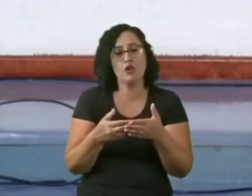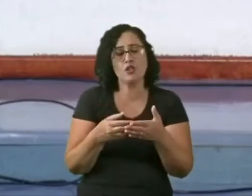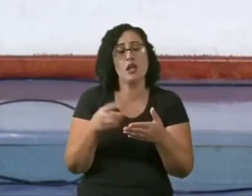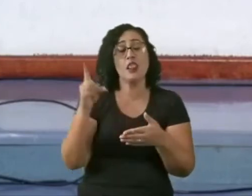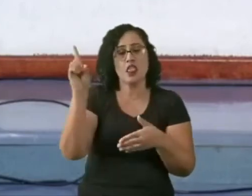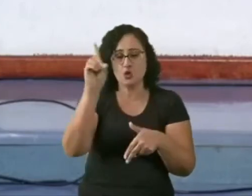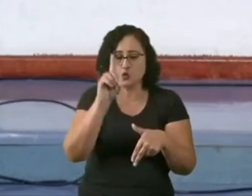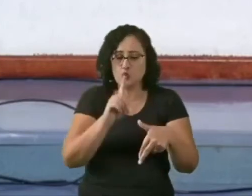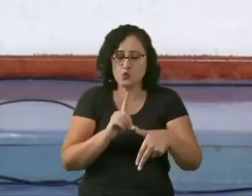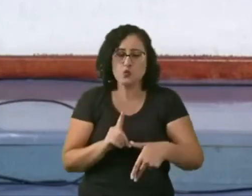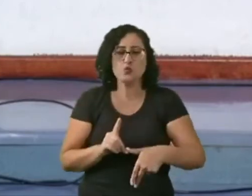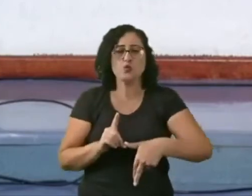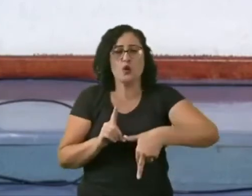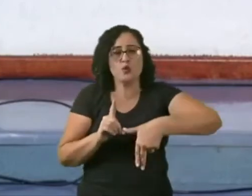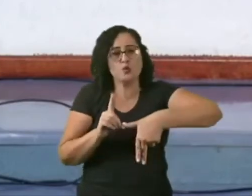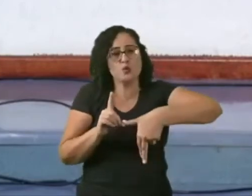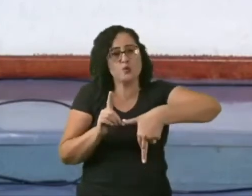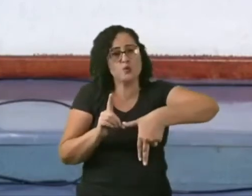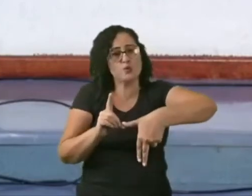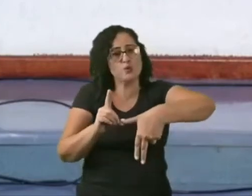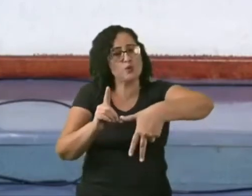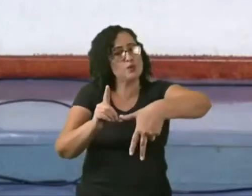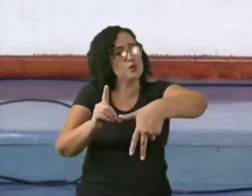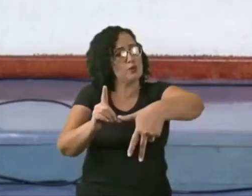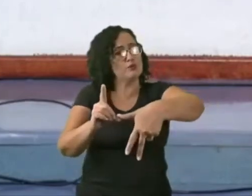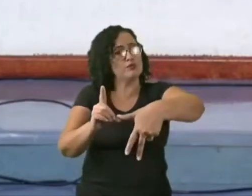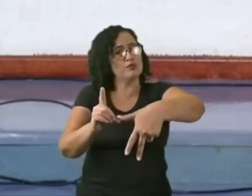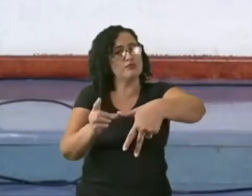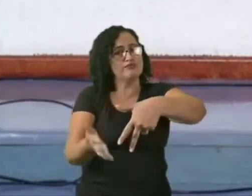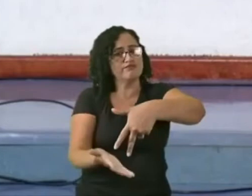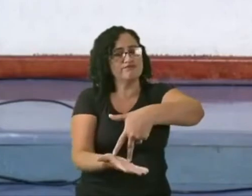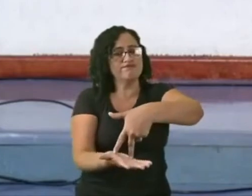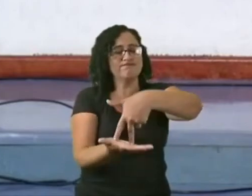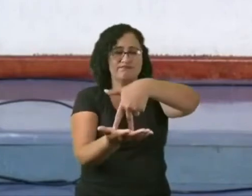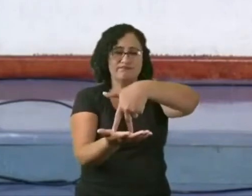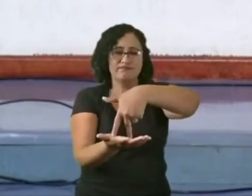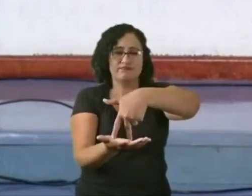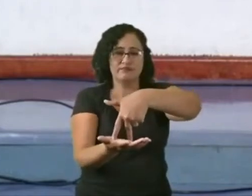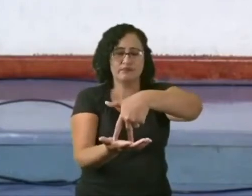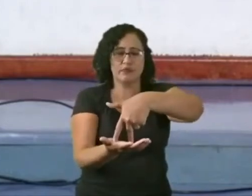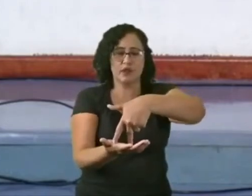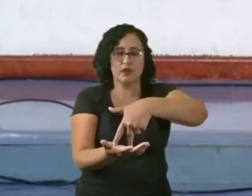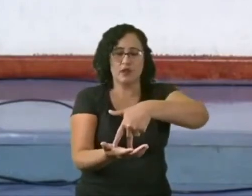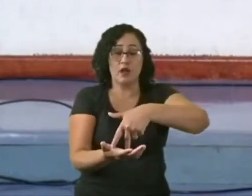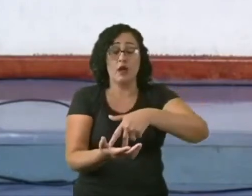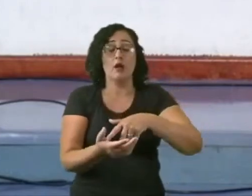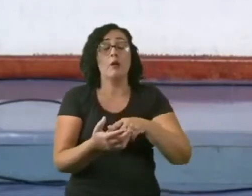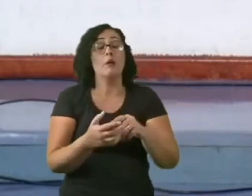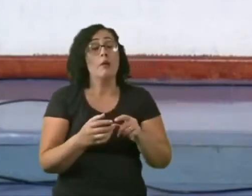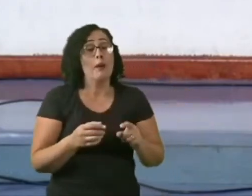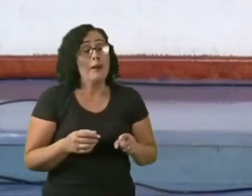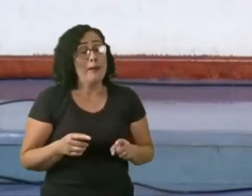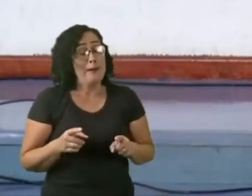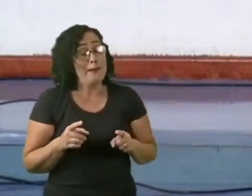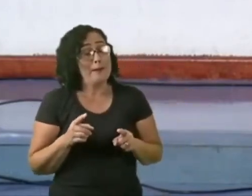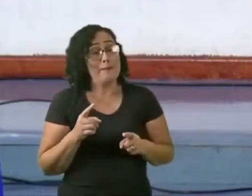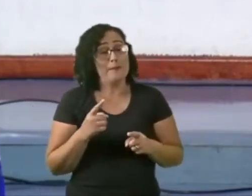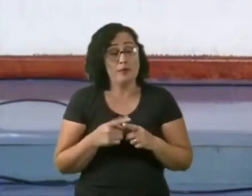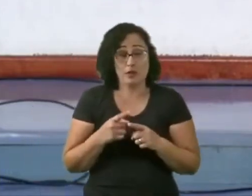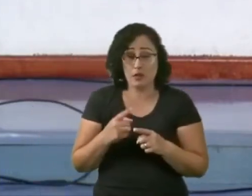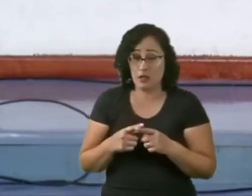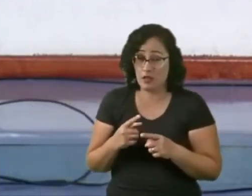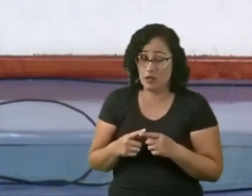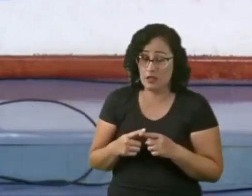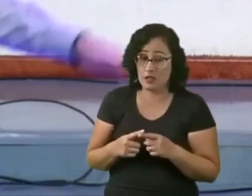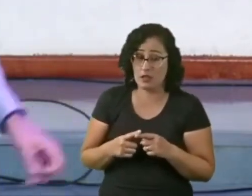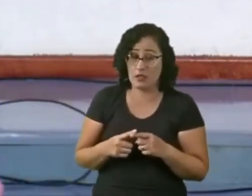Precisamos ter essa compreensão, porque senão ficamos perguntando: onde está Deus? Onde estava Deus